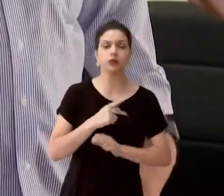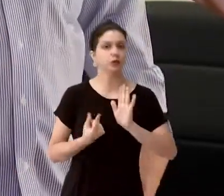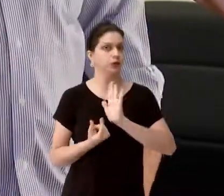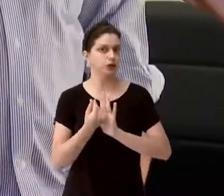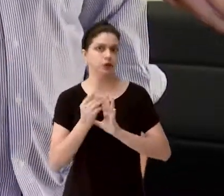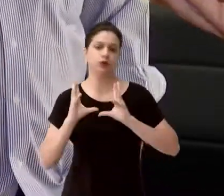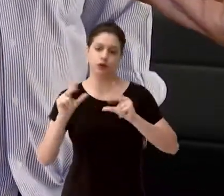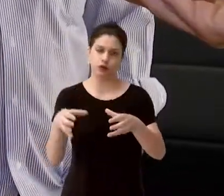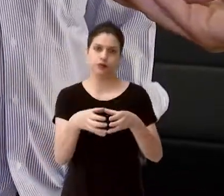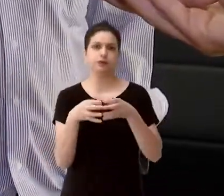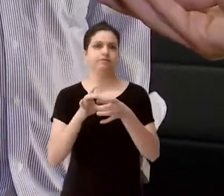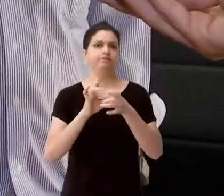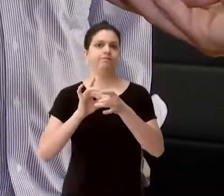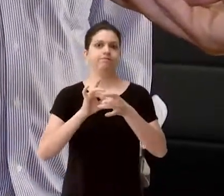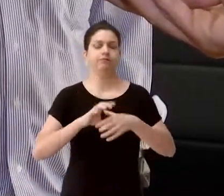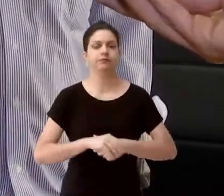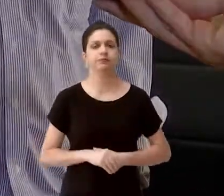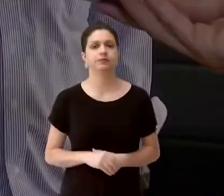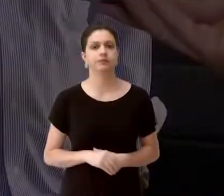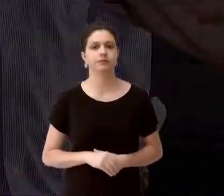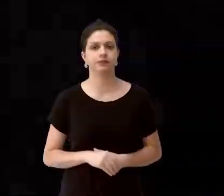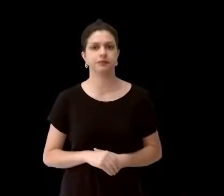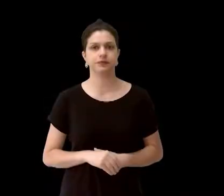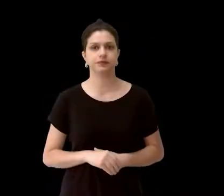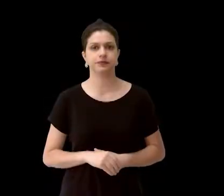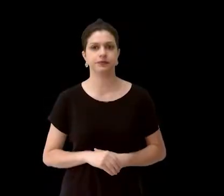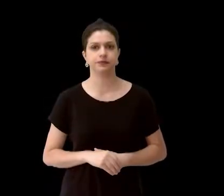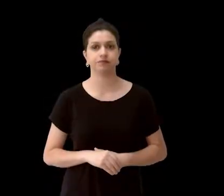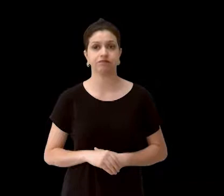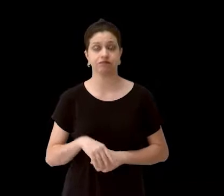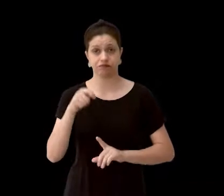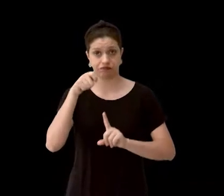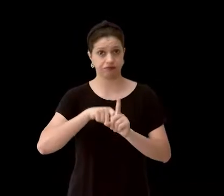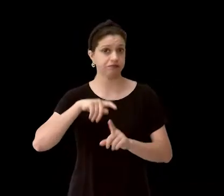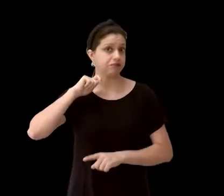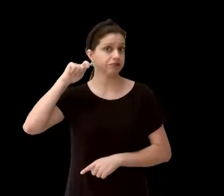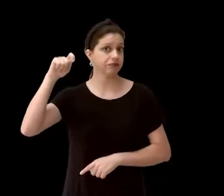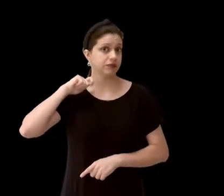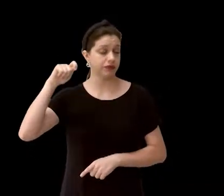Defensoria, Ministério Público, vamos sempre conversar.